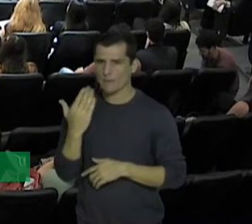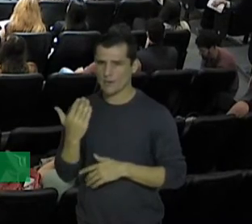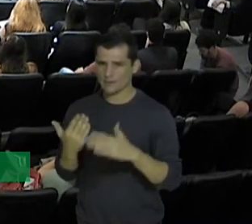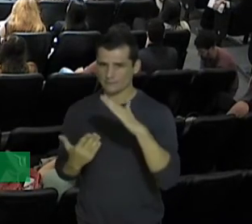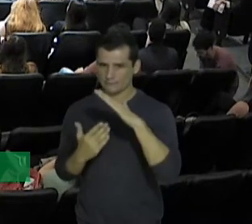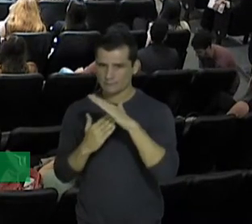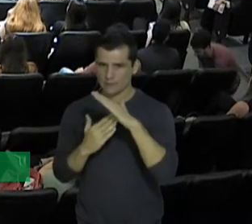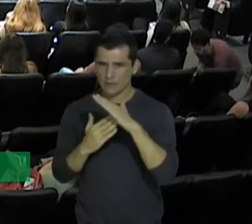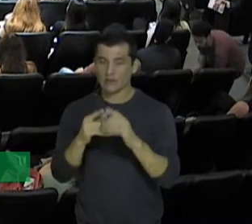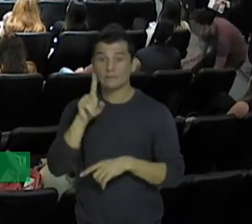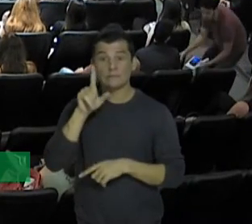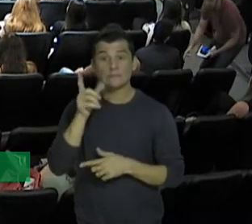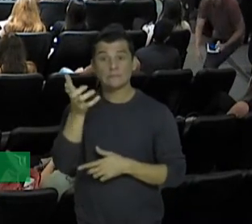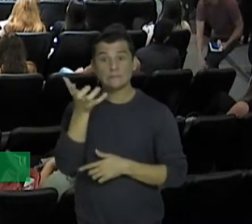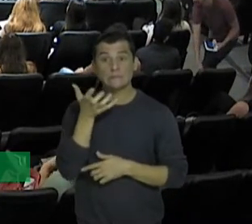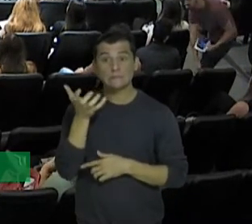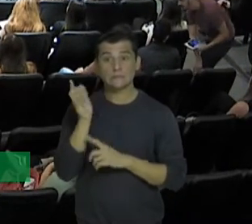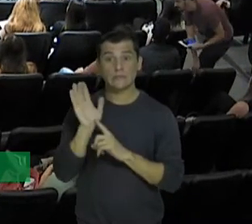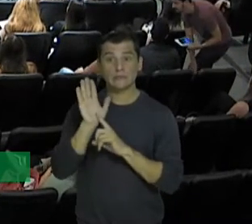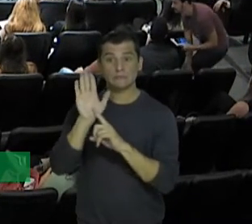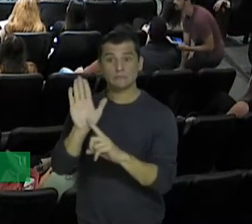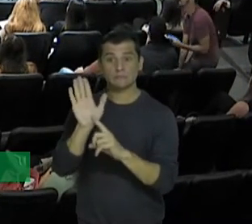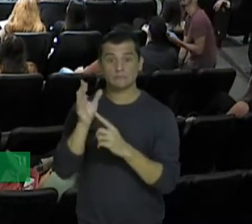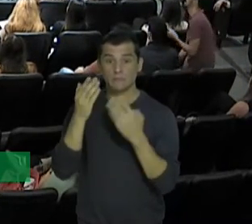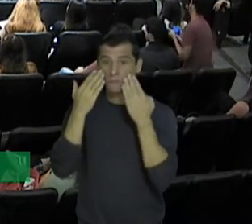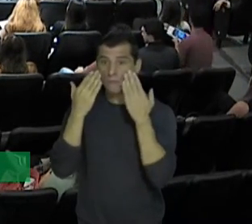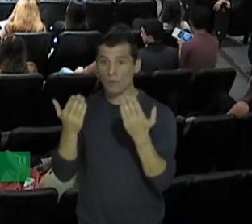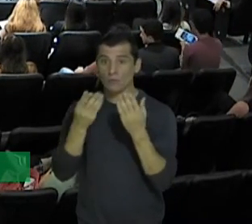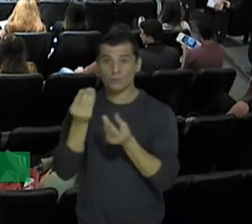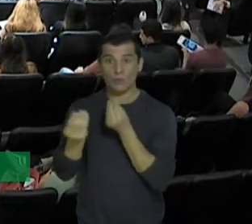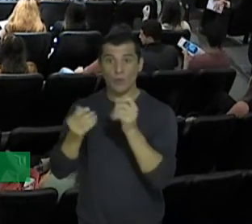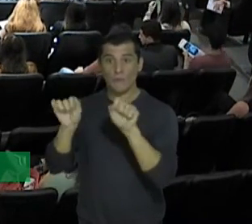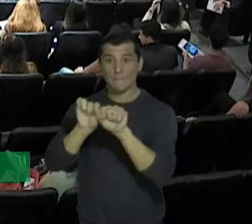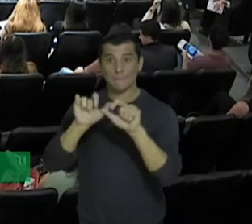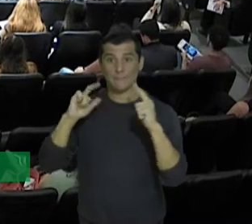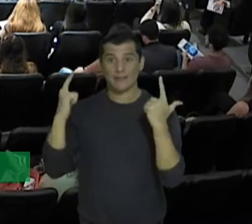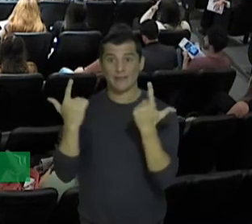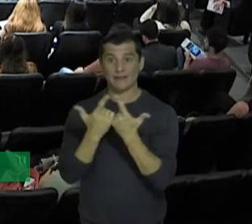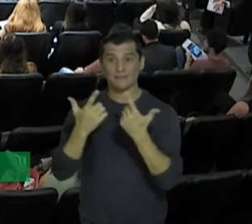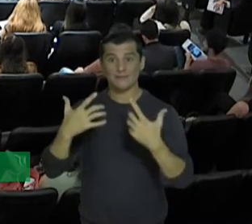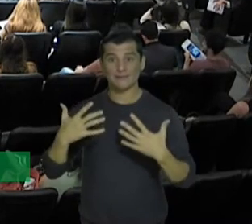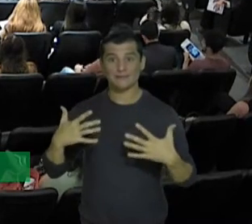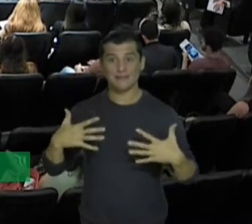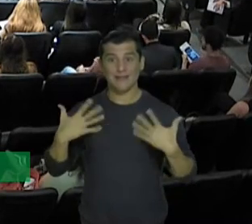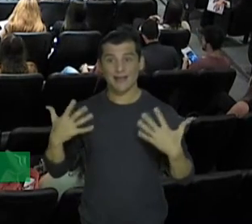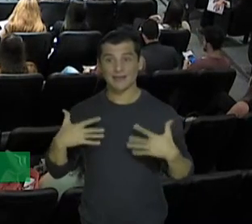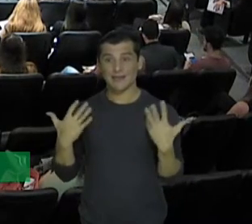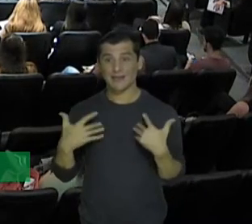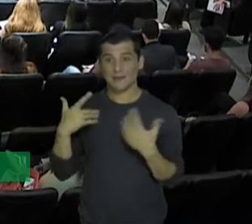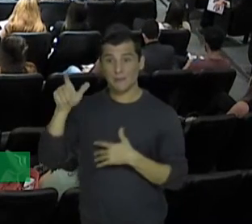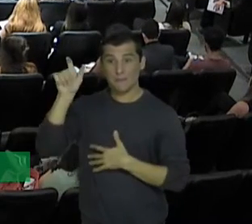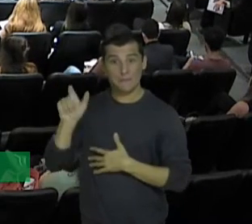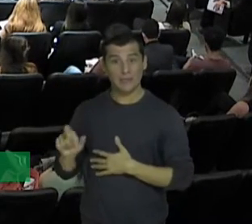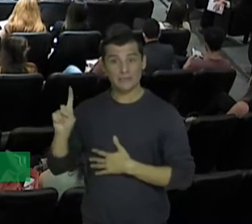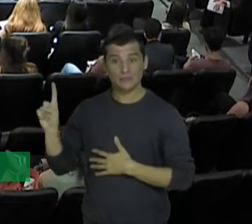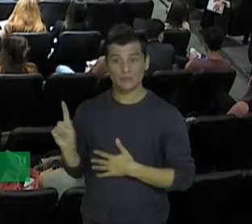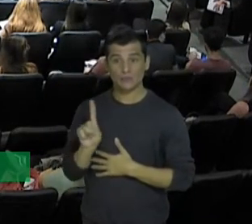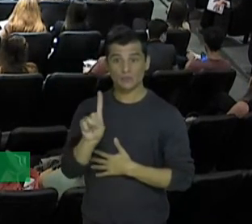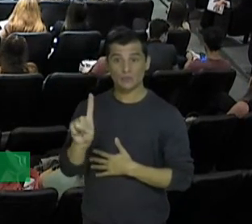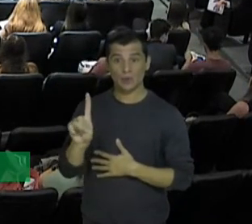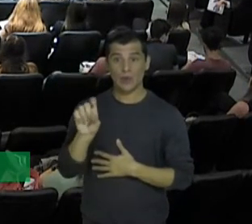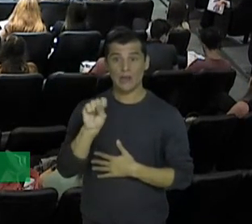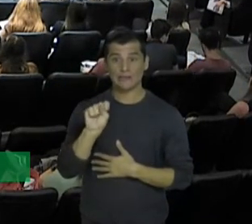vocês a alegria da Assembleia Legislativa de ter o Salmo Rogério Gonçalves aqui conosco ele que é uma das